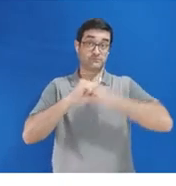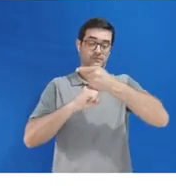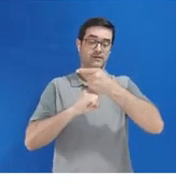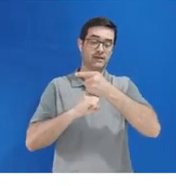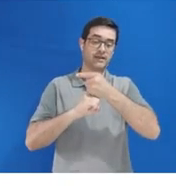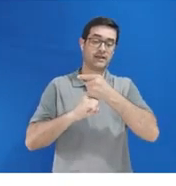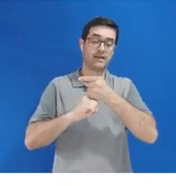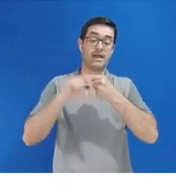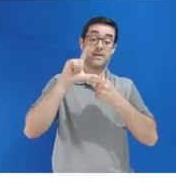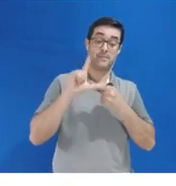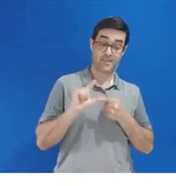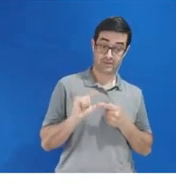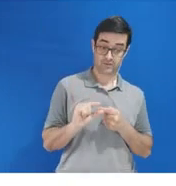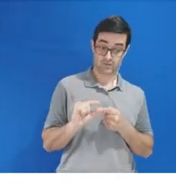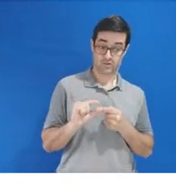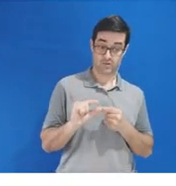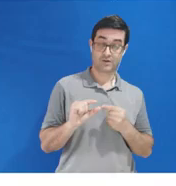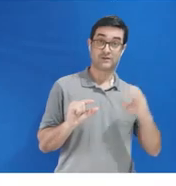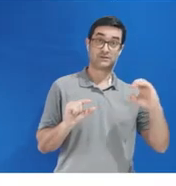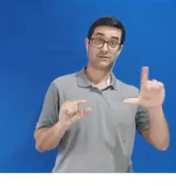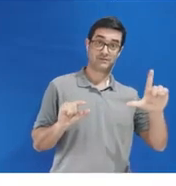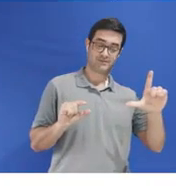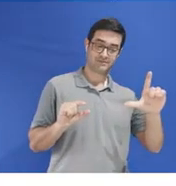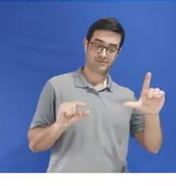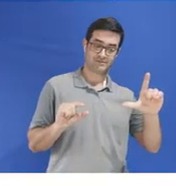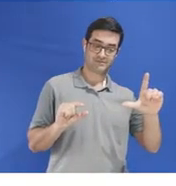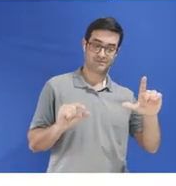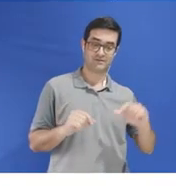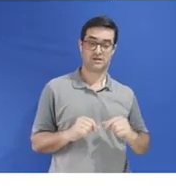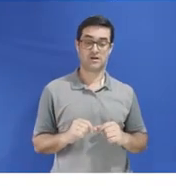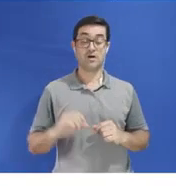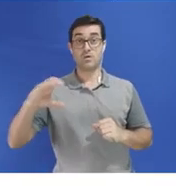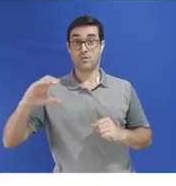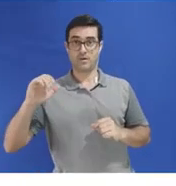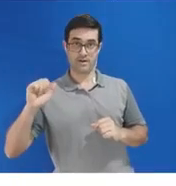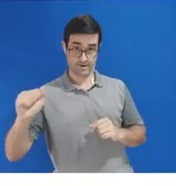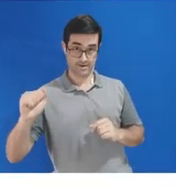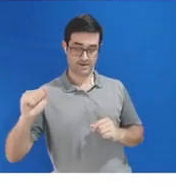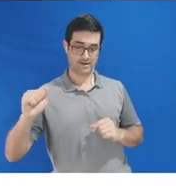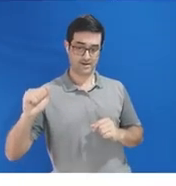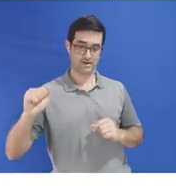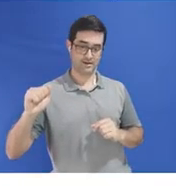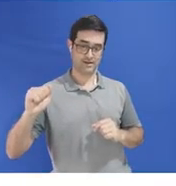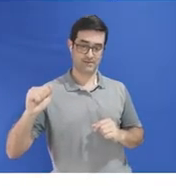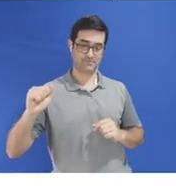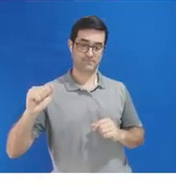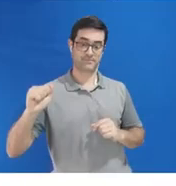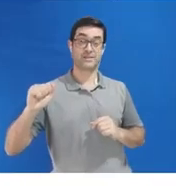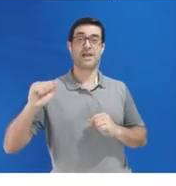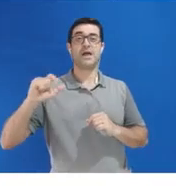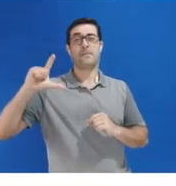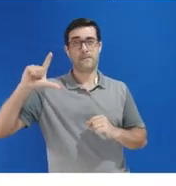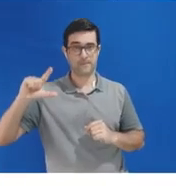óxido de cálcio é menor do que o ânion do cloreto de potássio. E o cátion do óxido de